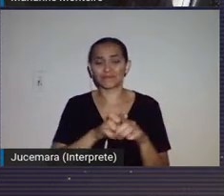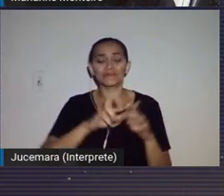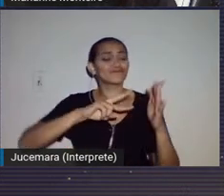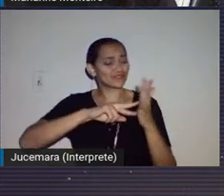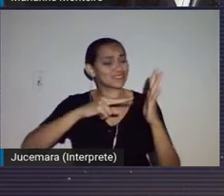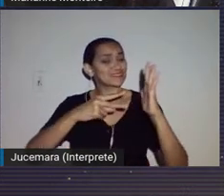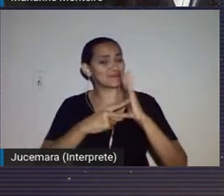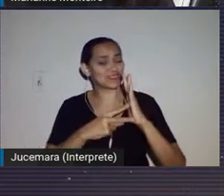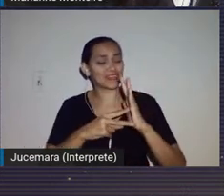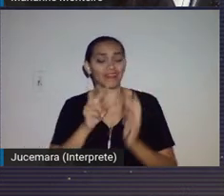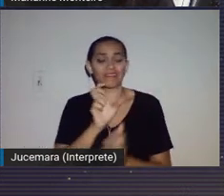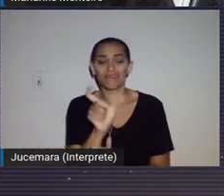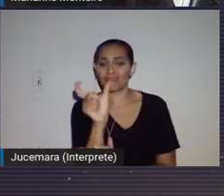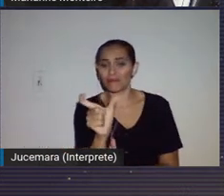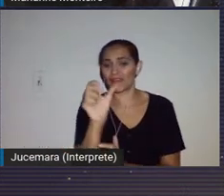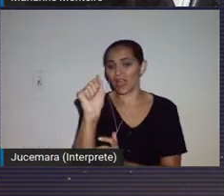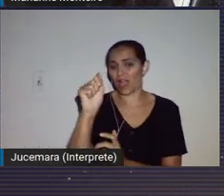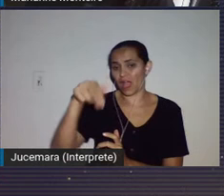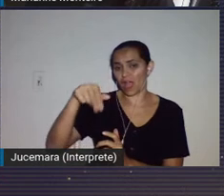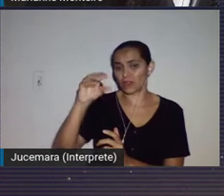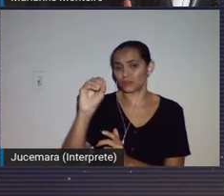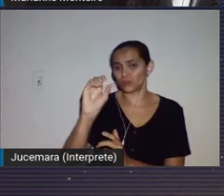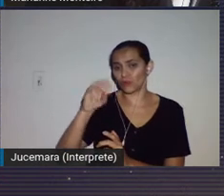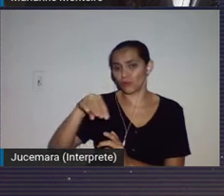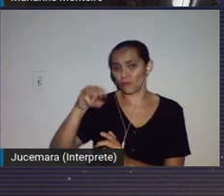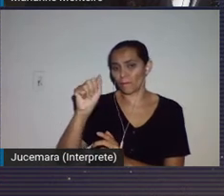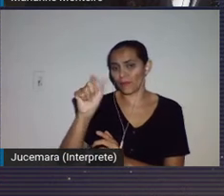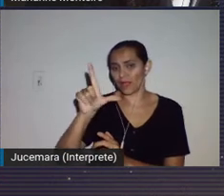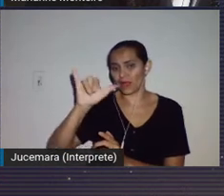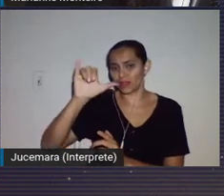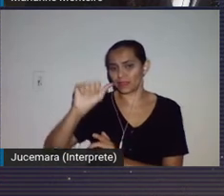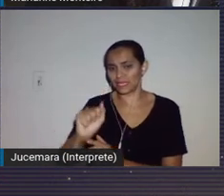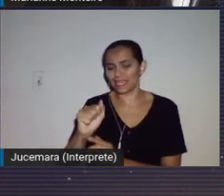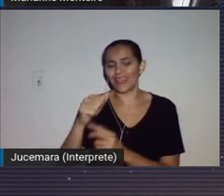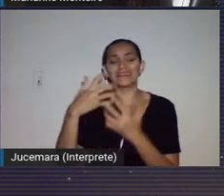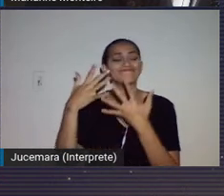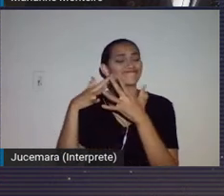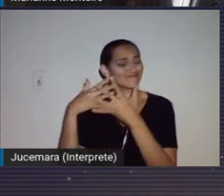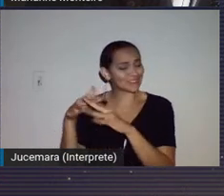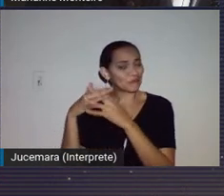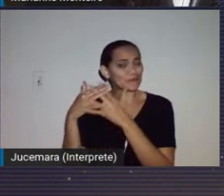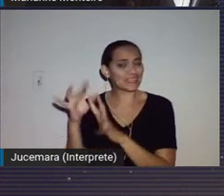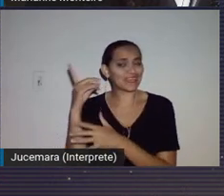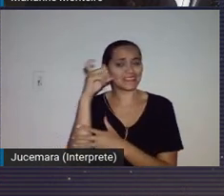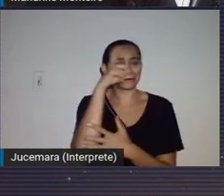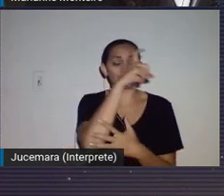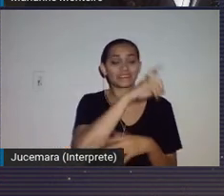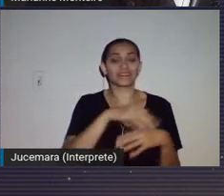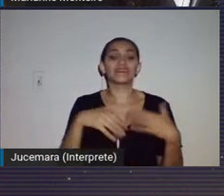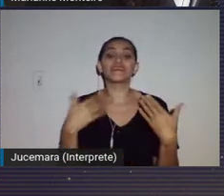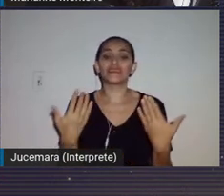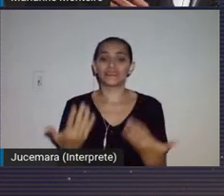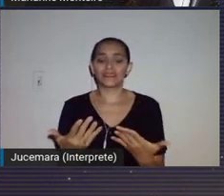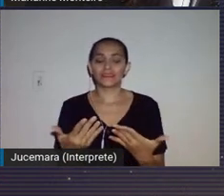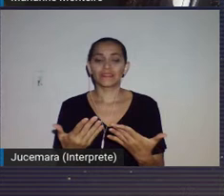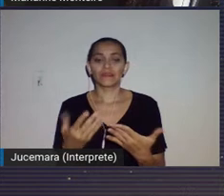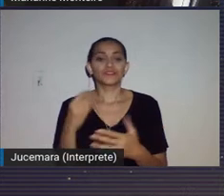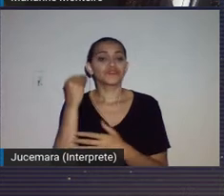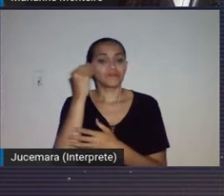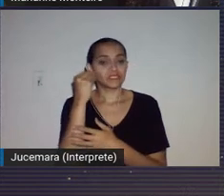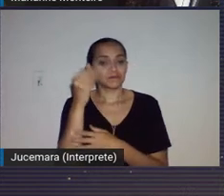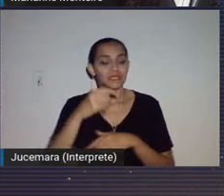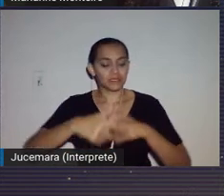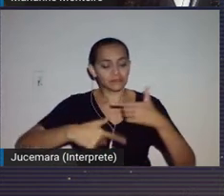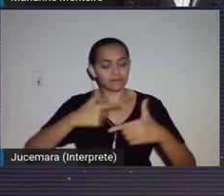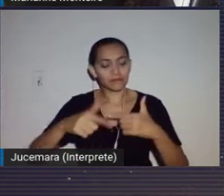bem complicada. Então, eu tive a oportunidade de passar alguns meses trabalhando nessa área, tendo exposição também a pesquisa